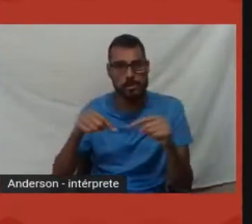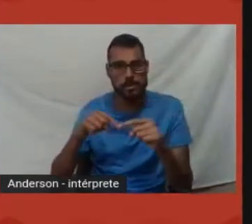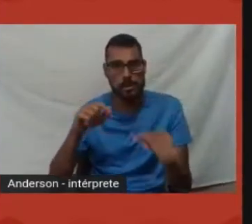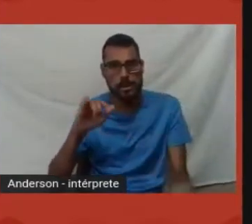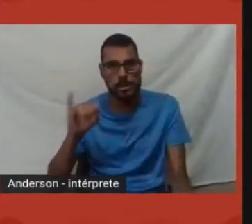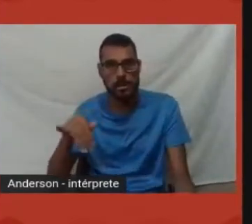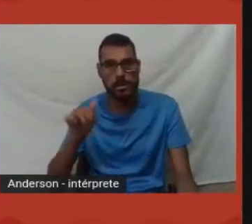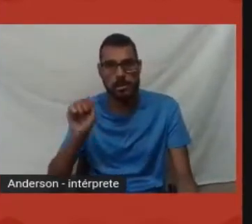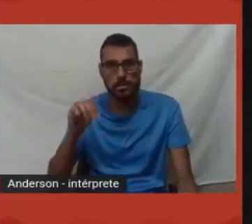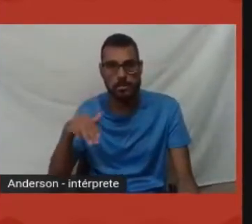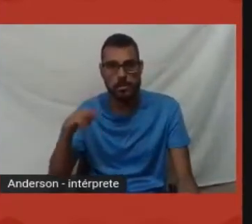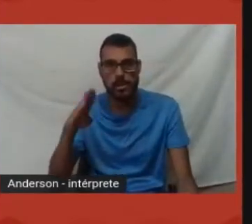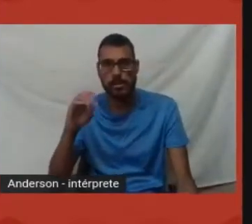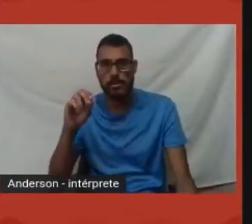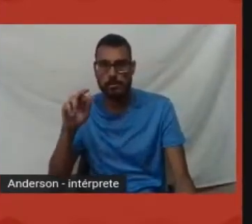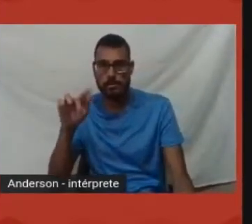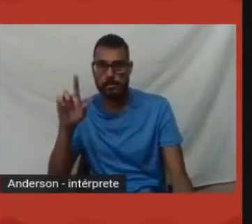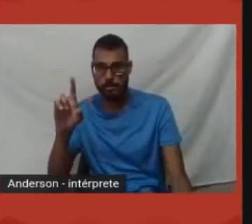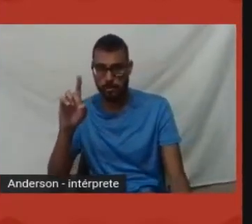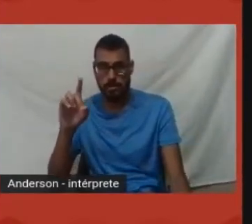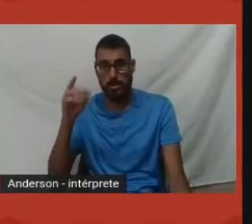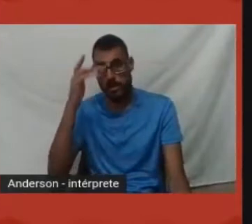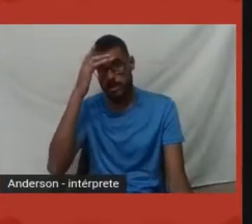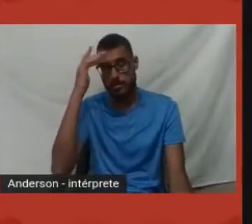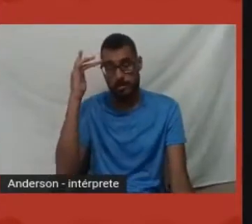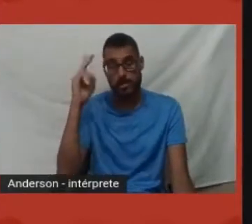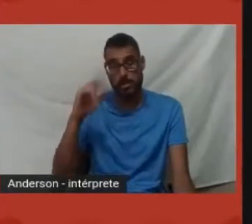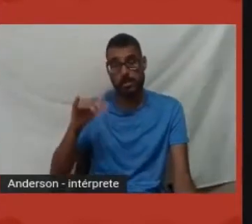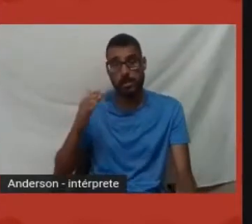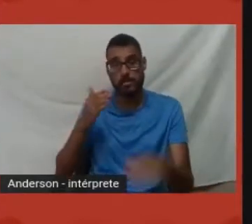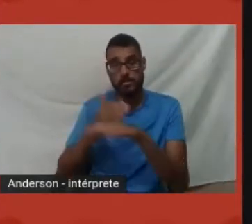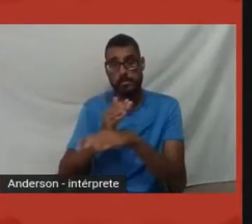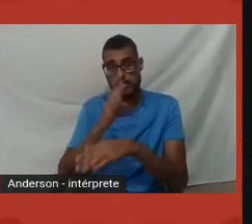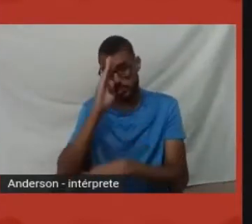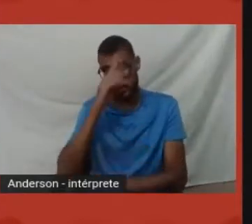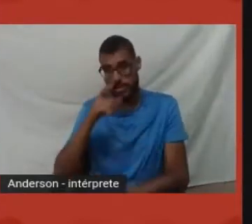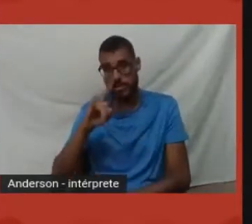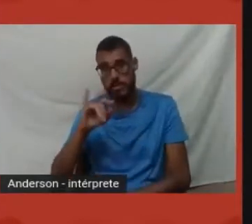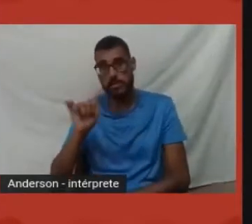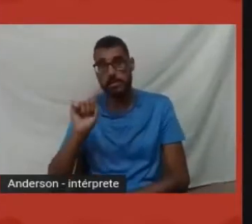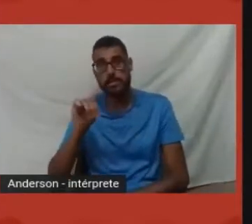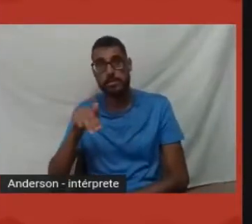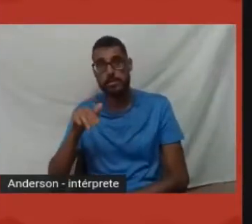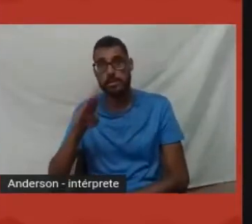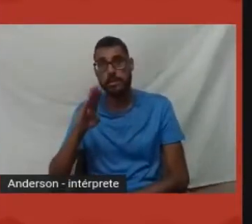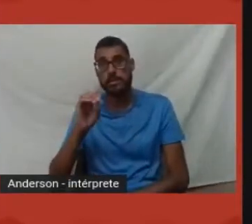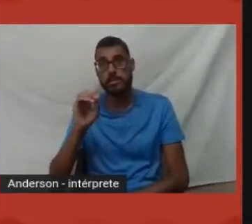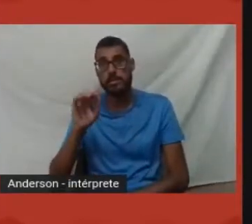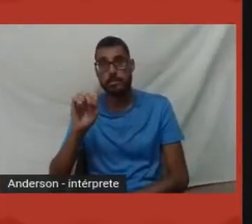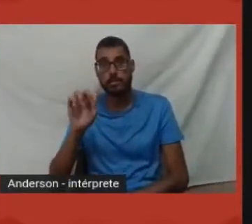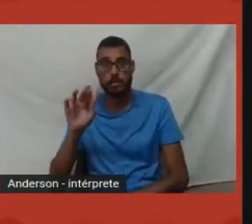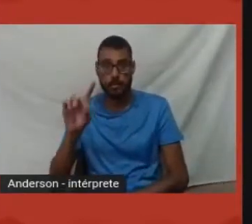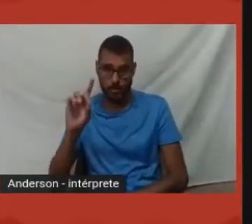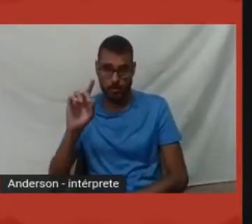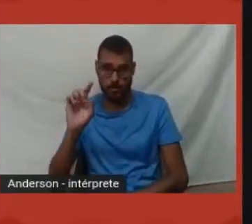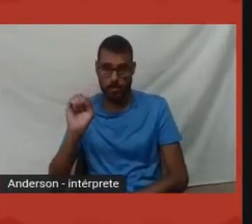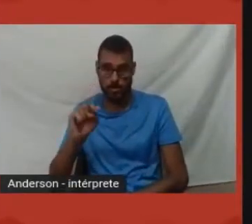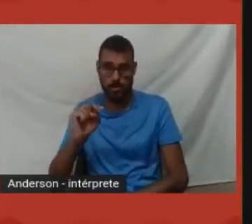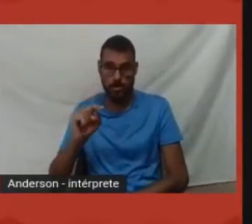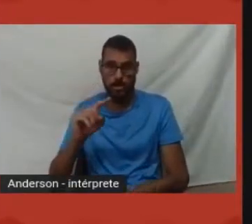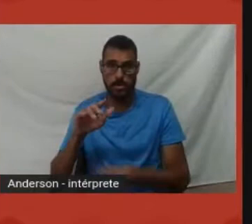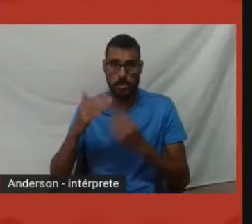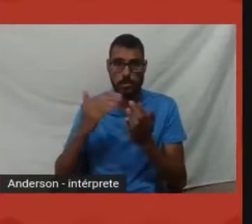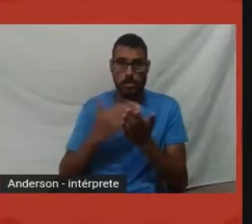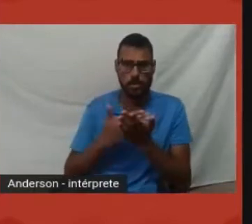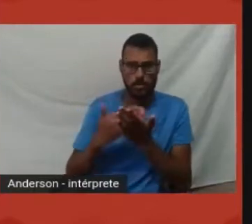nesta sala, automaticamente fica conectado nesse Jamboard. Mas eu vou iniciar quadro, iniciar novo